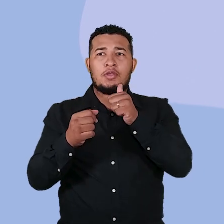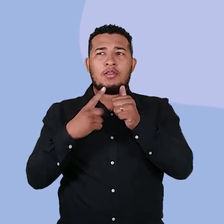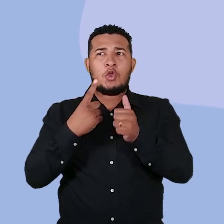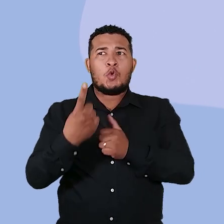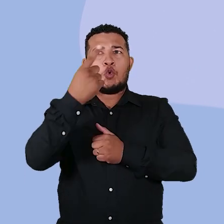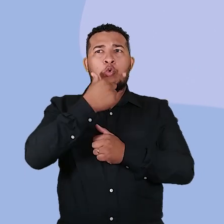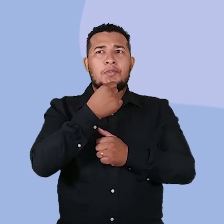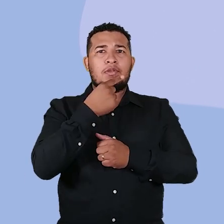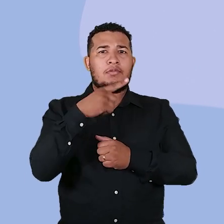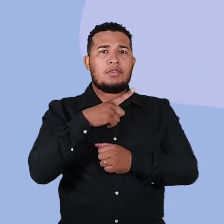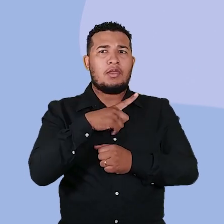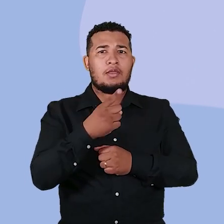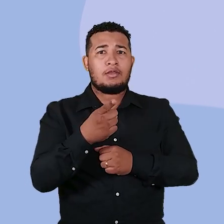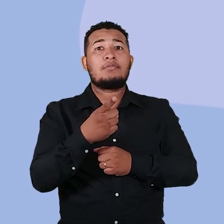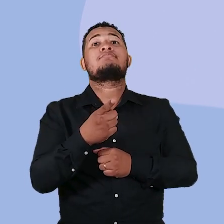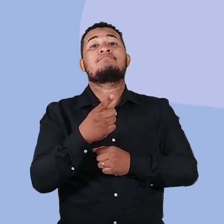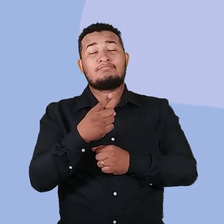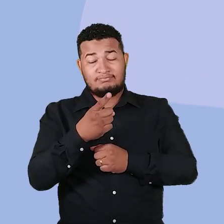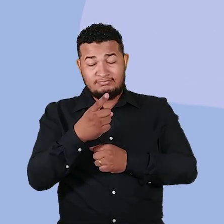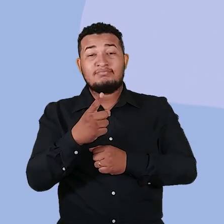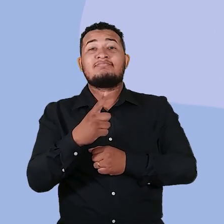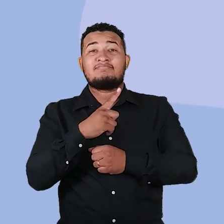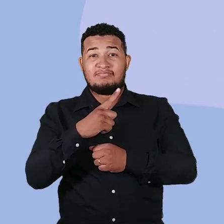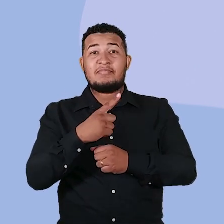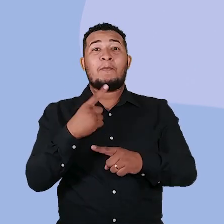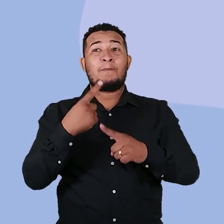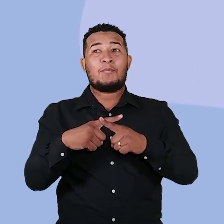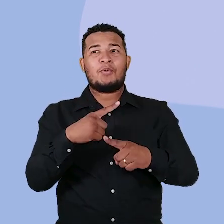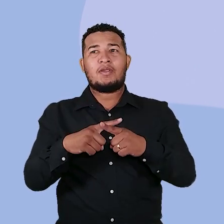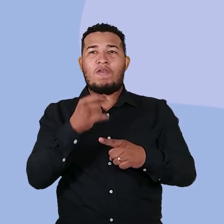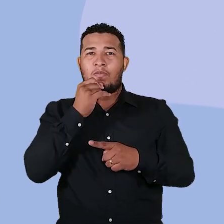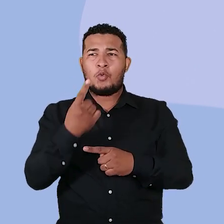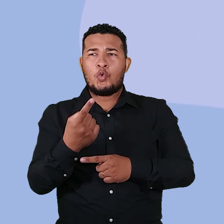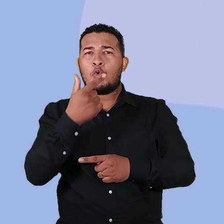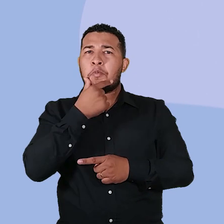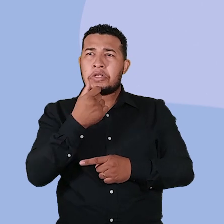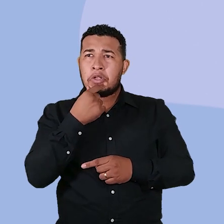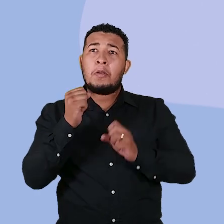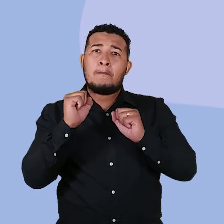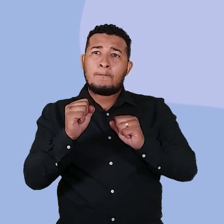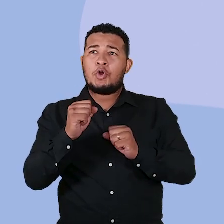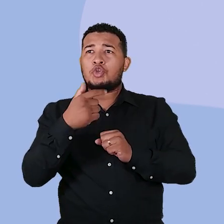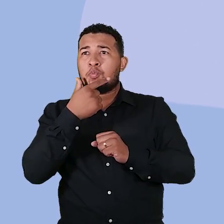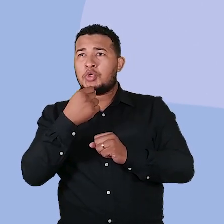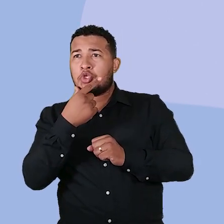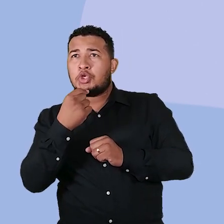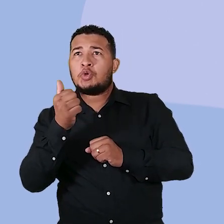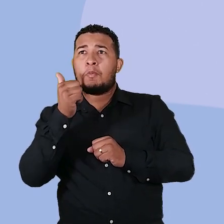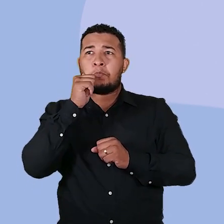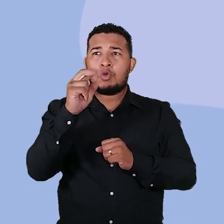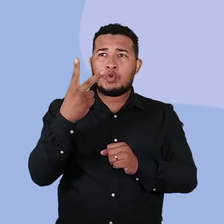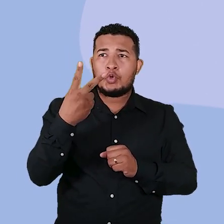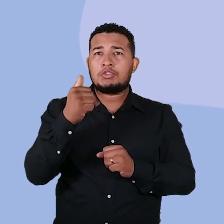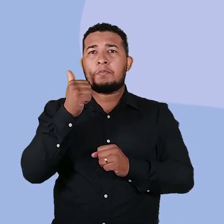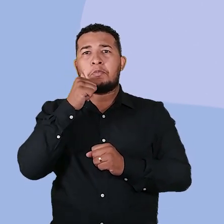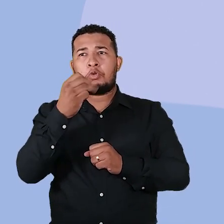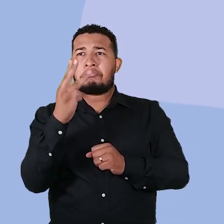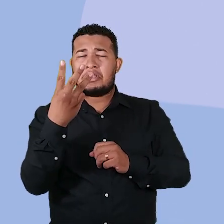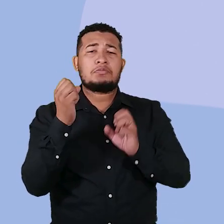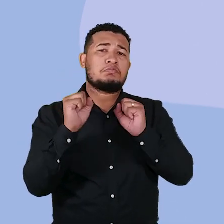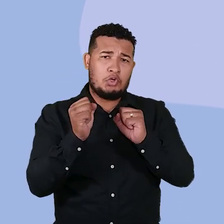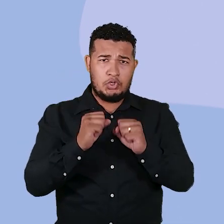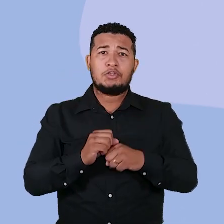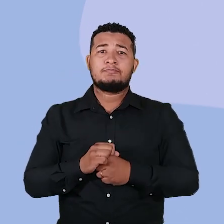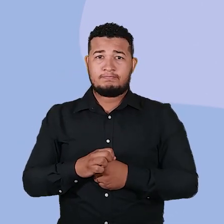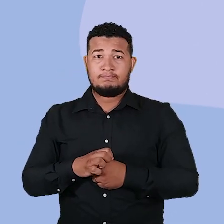ele não tem pelo menos um menino sim porque pelo menos um menino pode ter um menino pode ter dois a